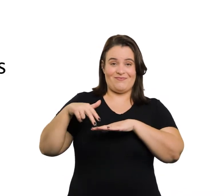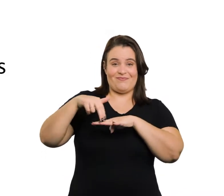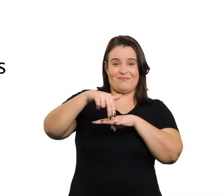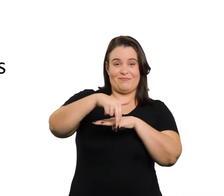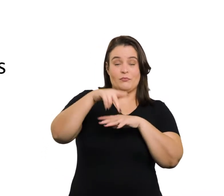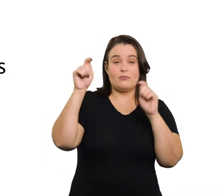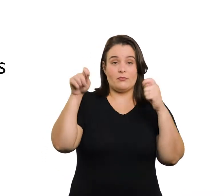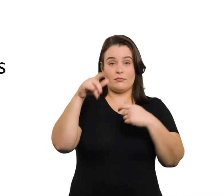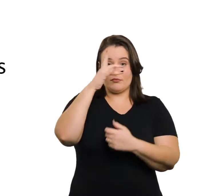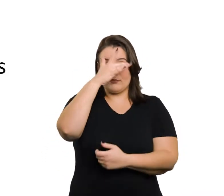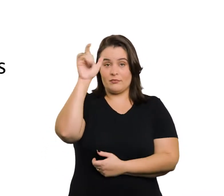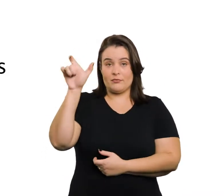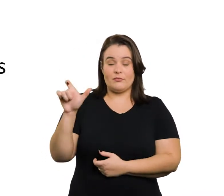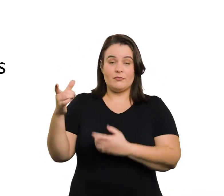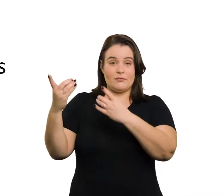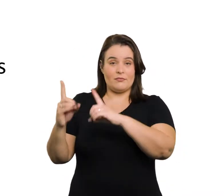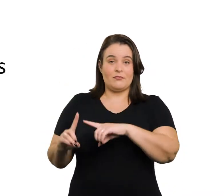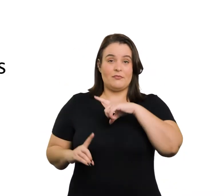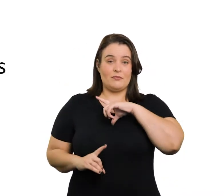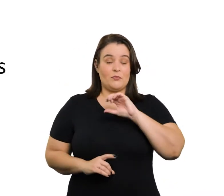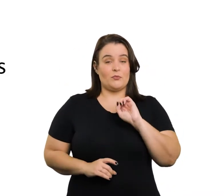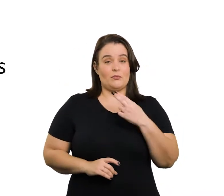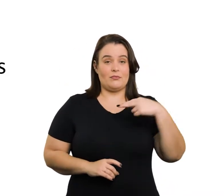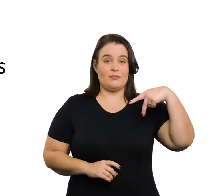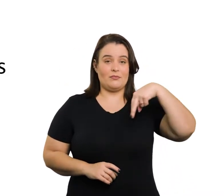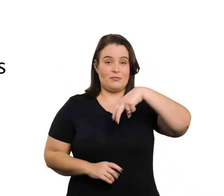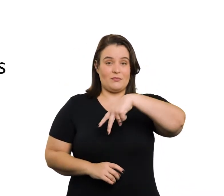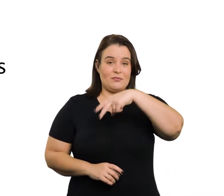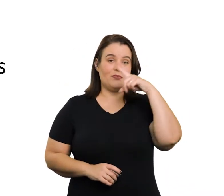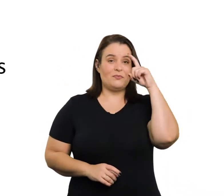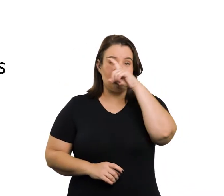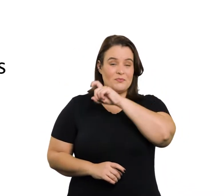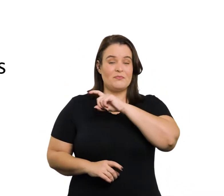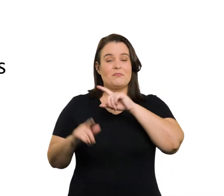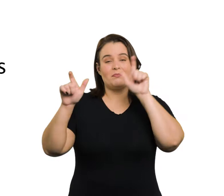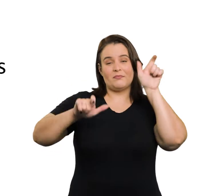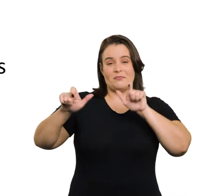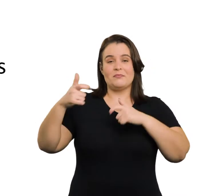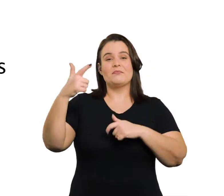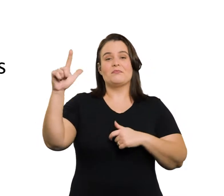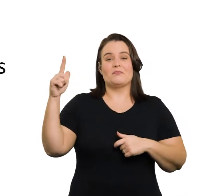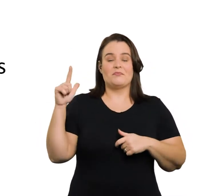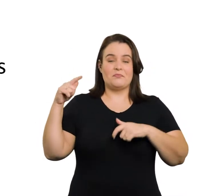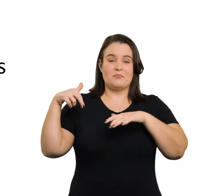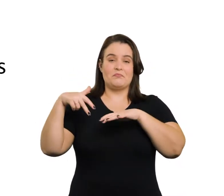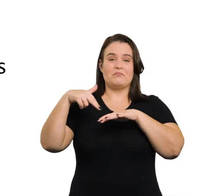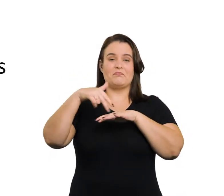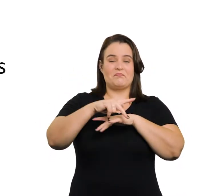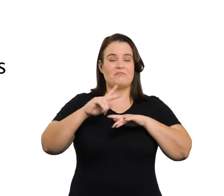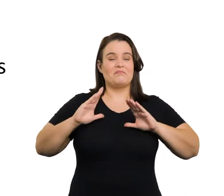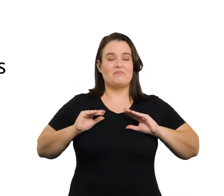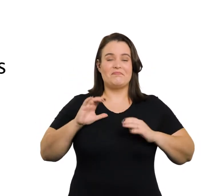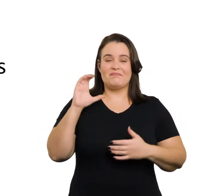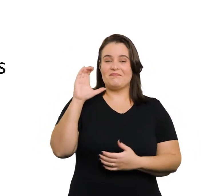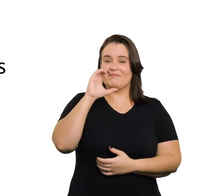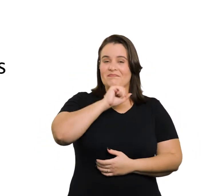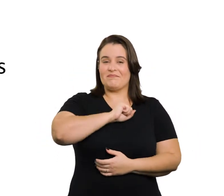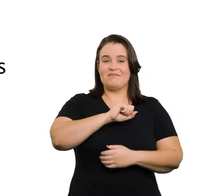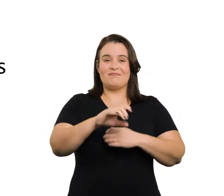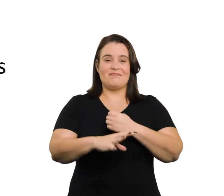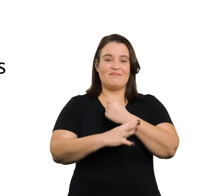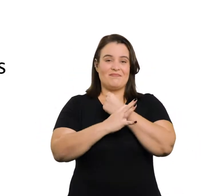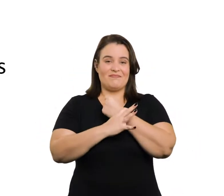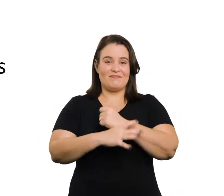de travessia permite que as pessoas com deficiência ou mobilidade reduzida e demais pedestres atravessem a via